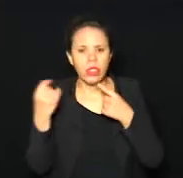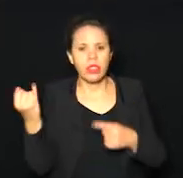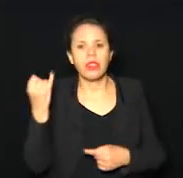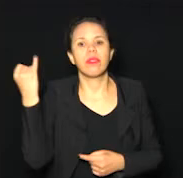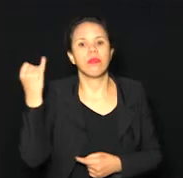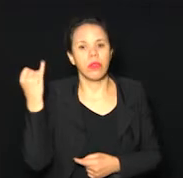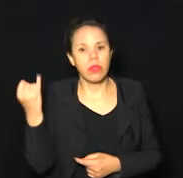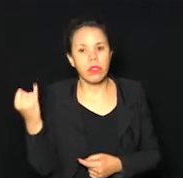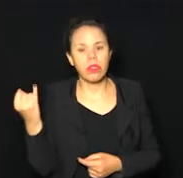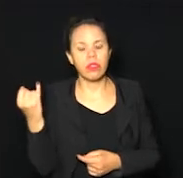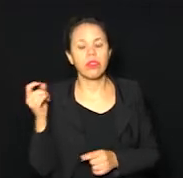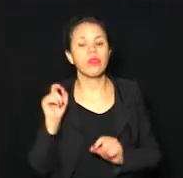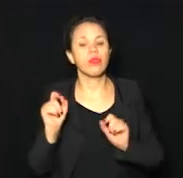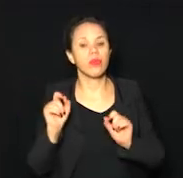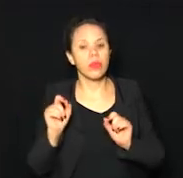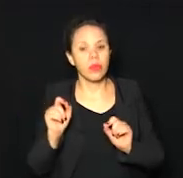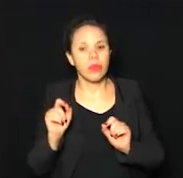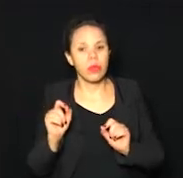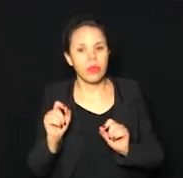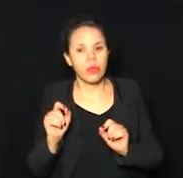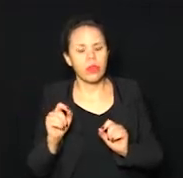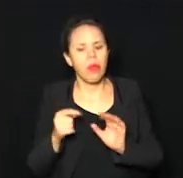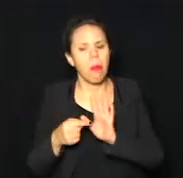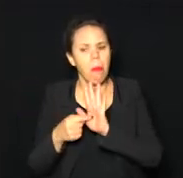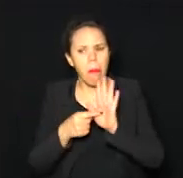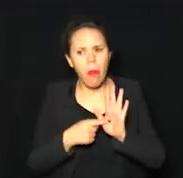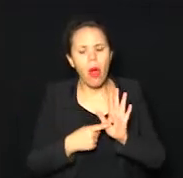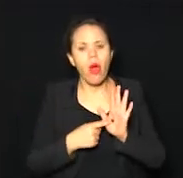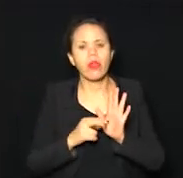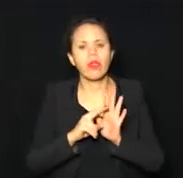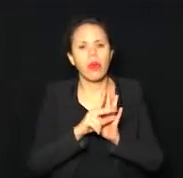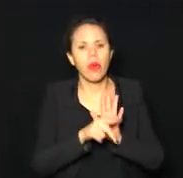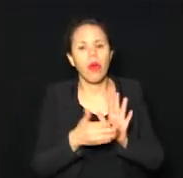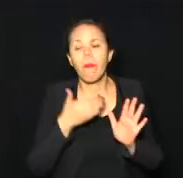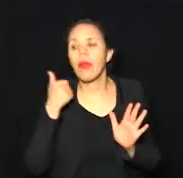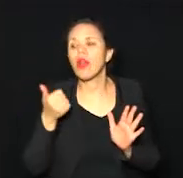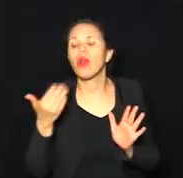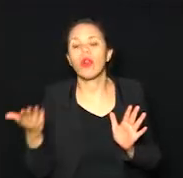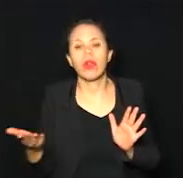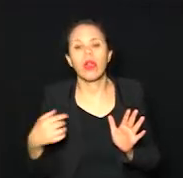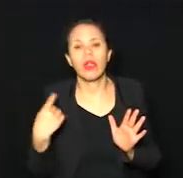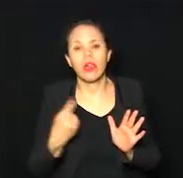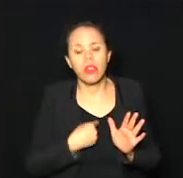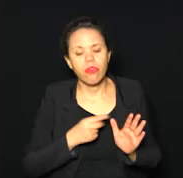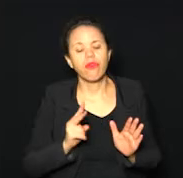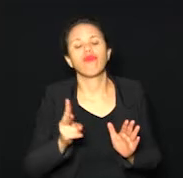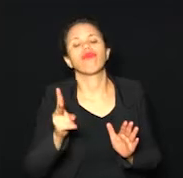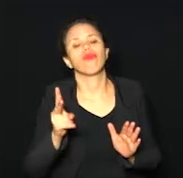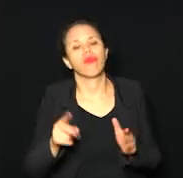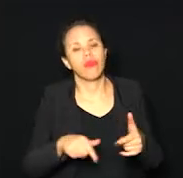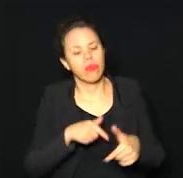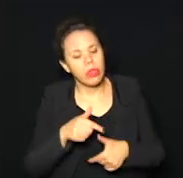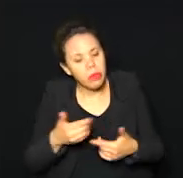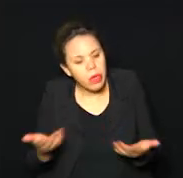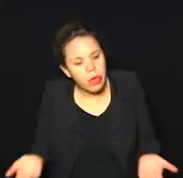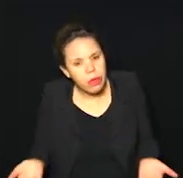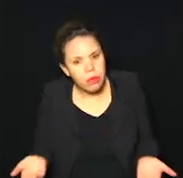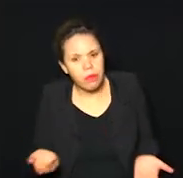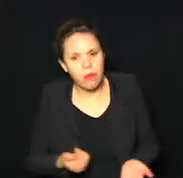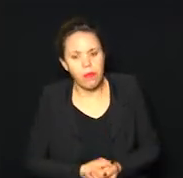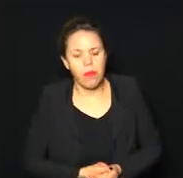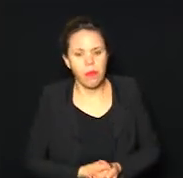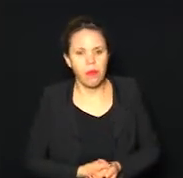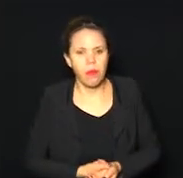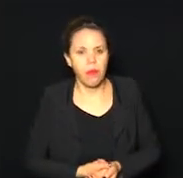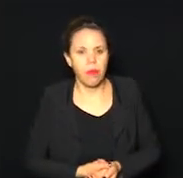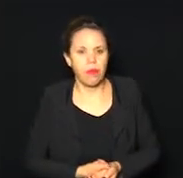importante para que se apontem os pontos de melhoria e a gente vá caminhando, né? E isso